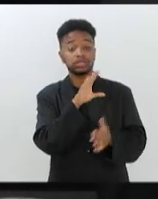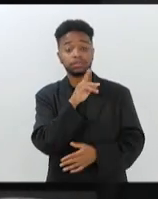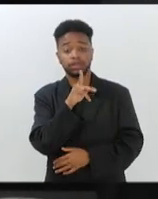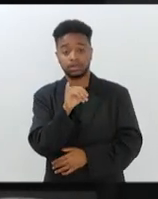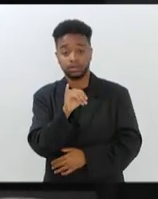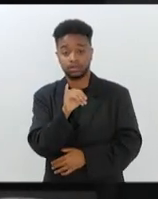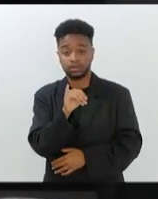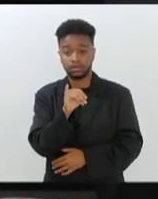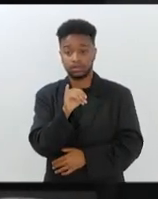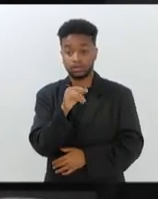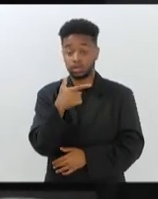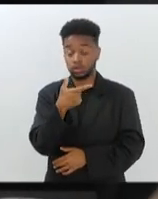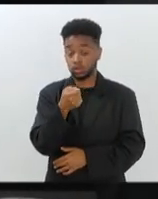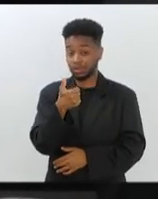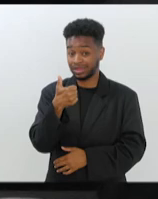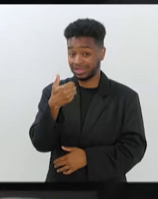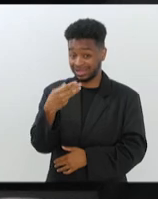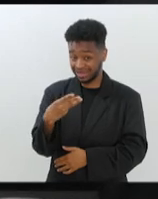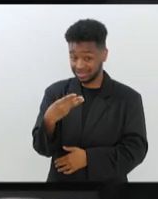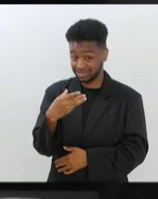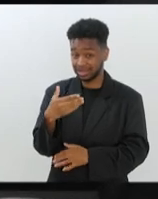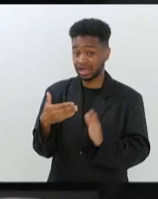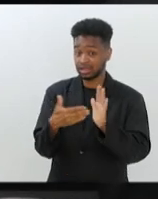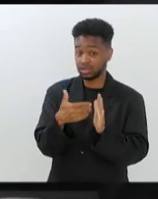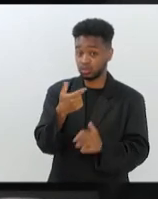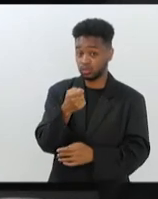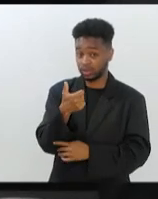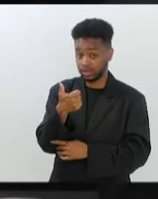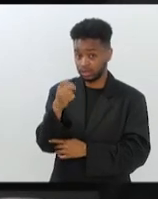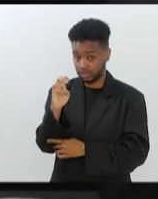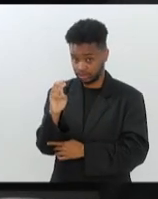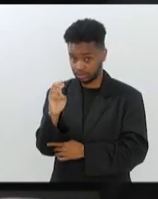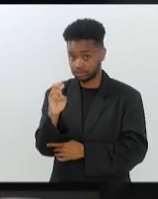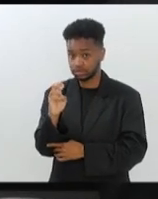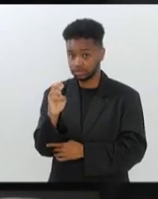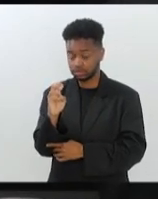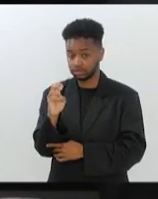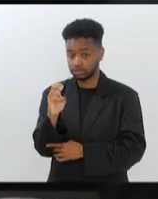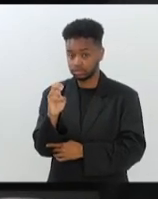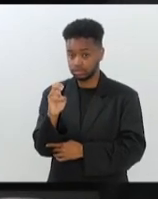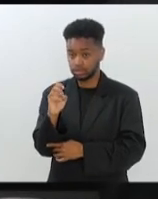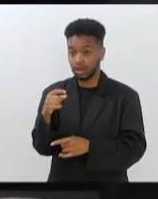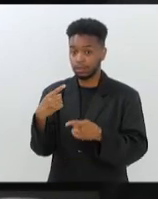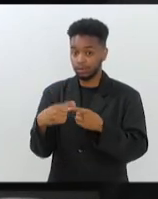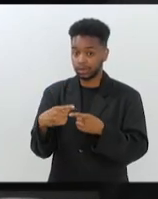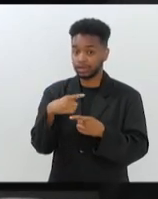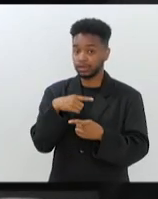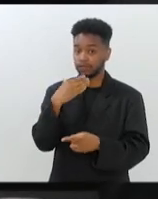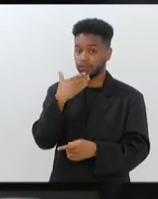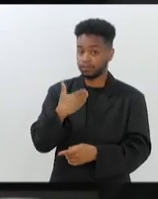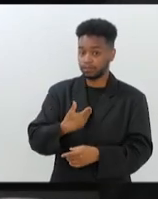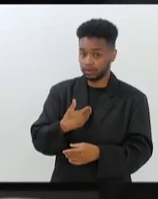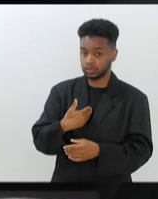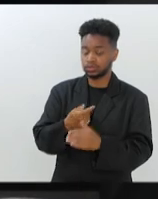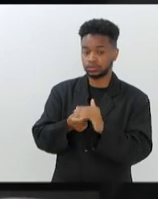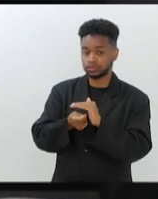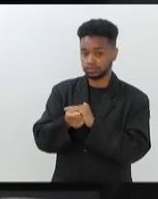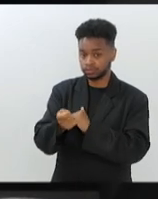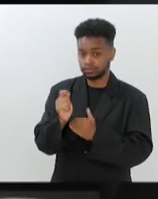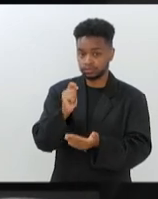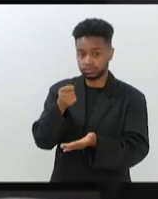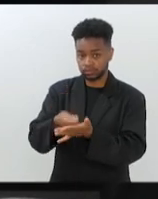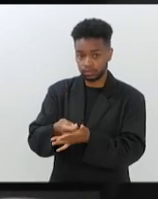senhora se debruçou em 2013 e 2015 porque chegou um pedido de patrocínio via o